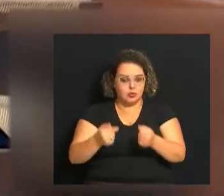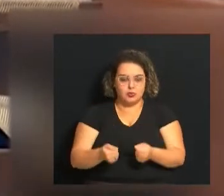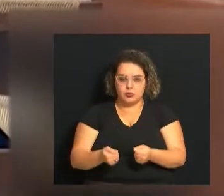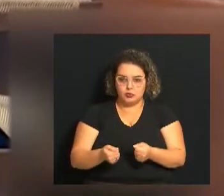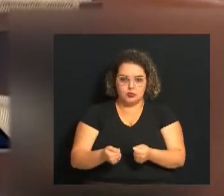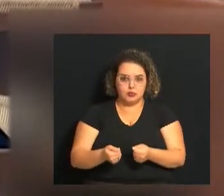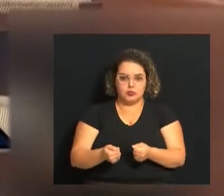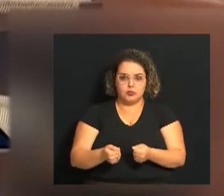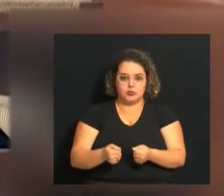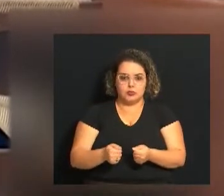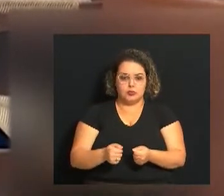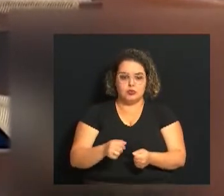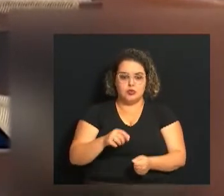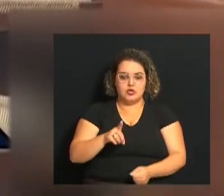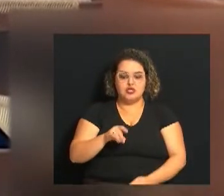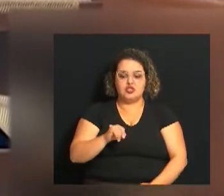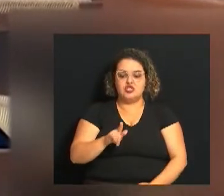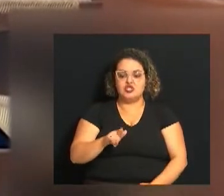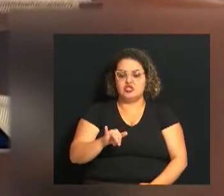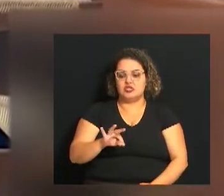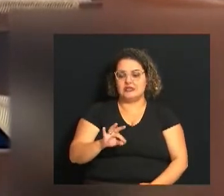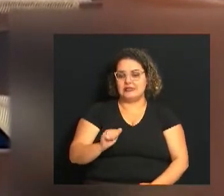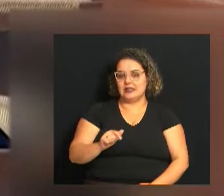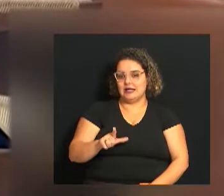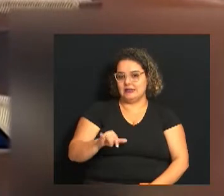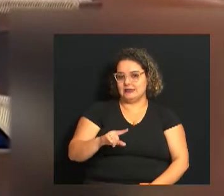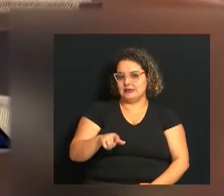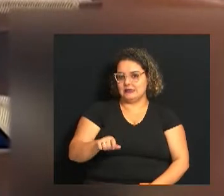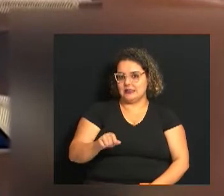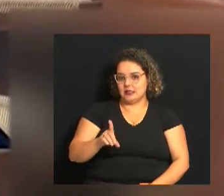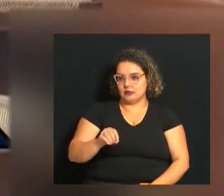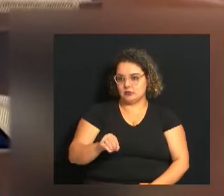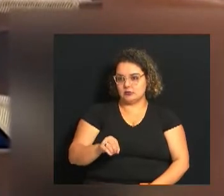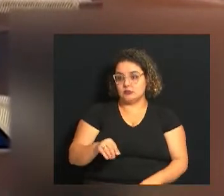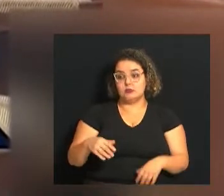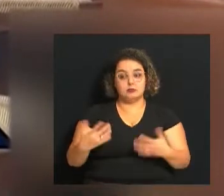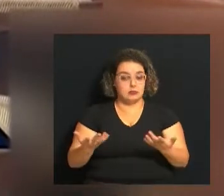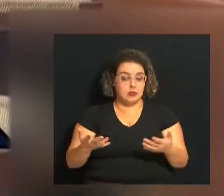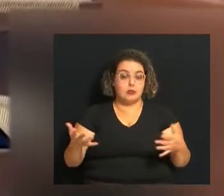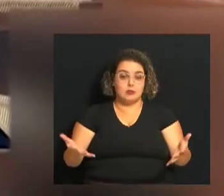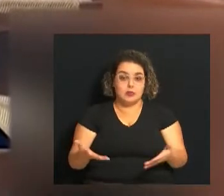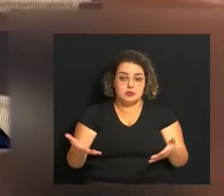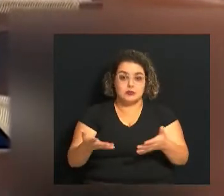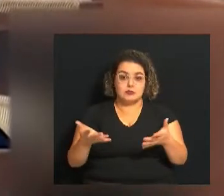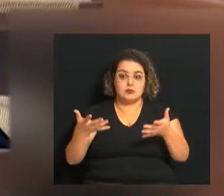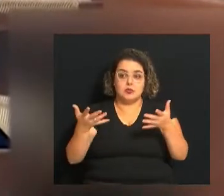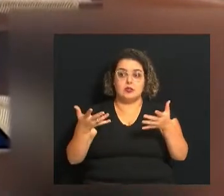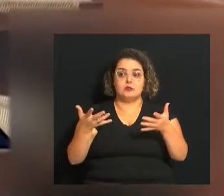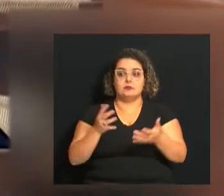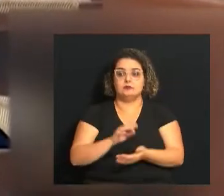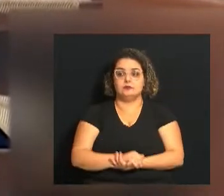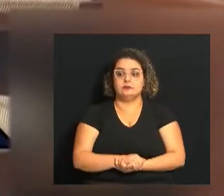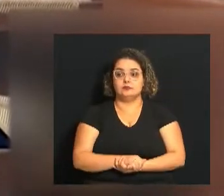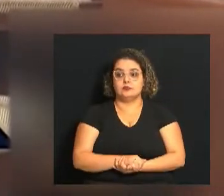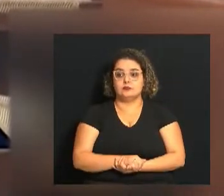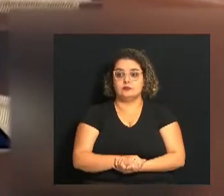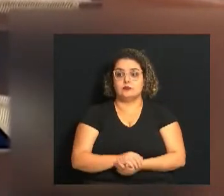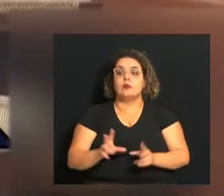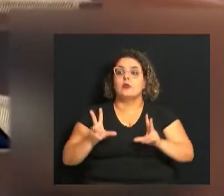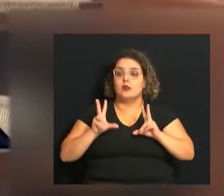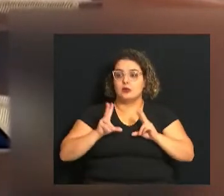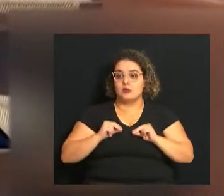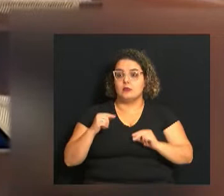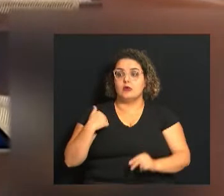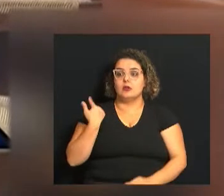forma digitalizada. Então, é uma iniciativa que merece o